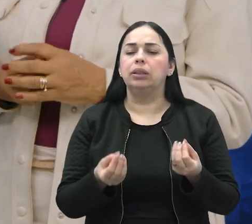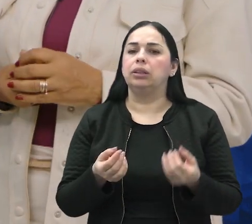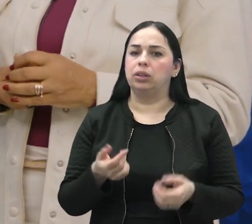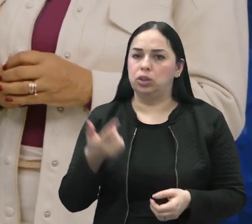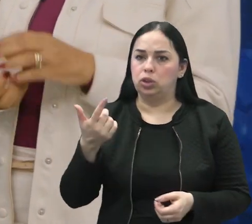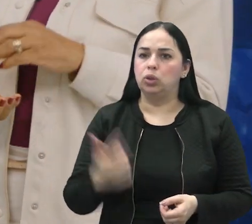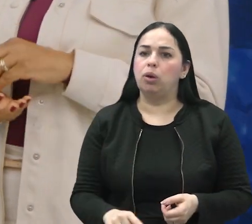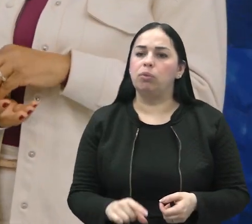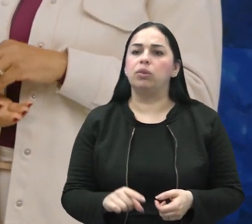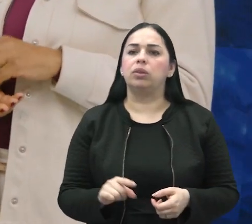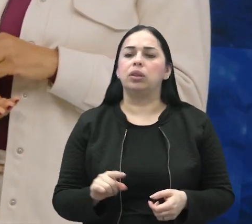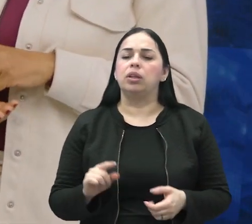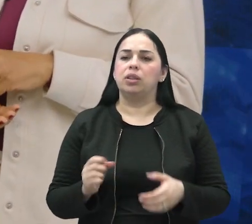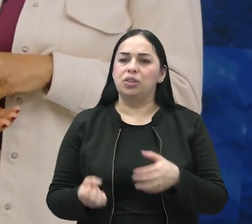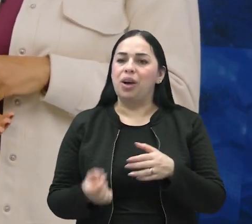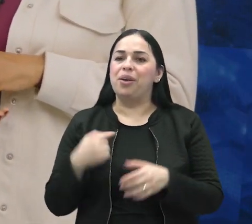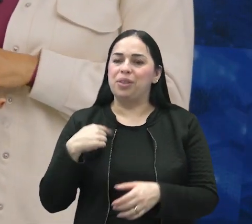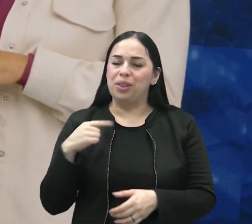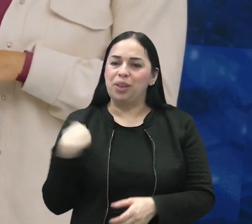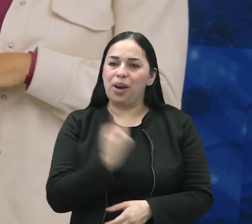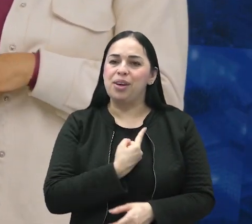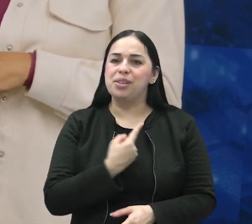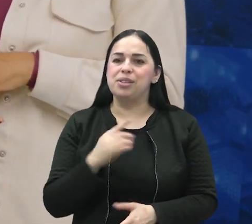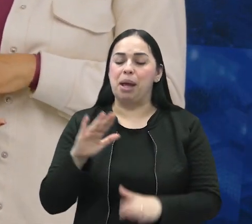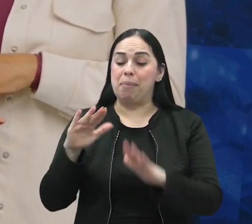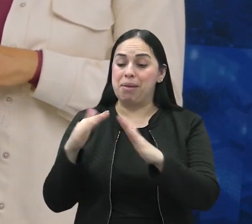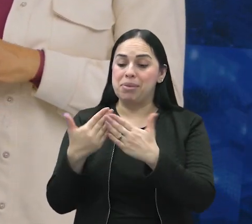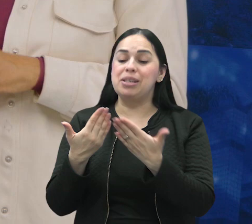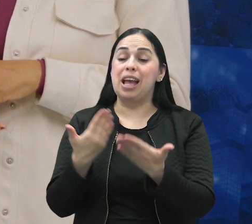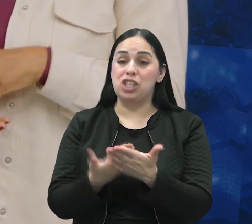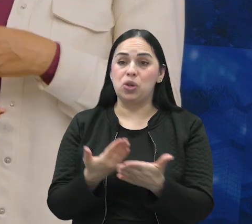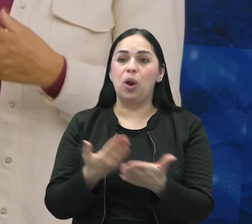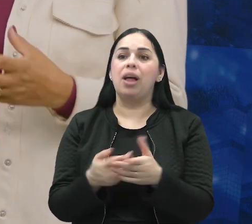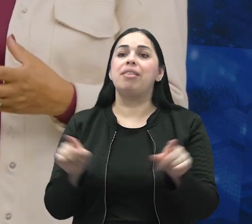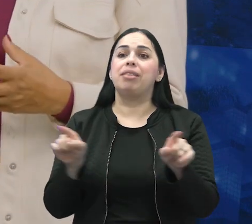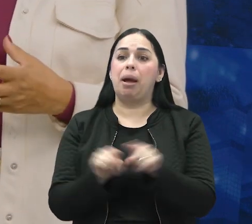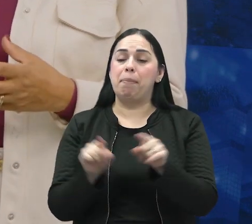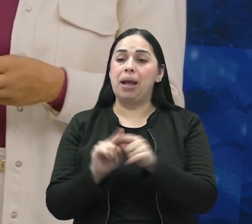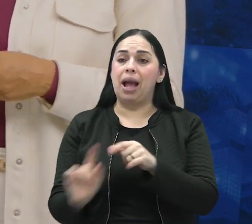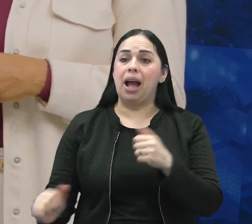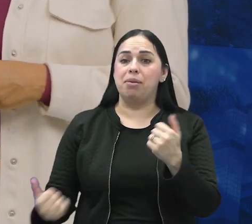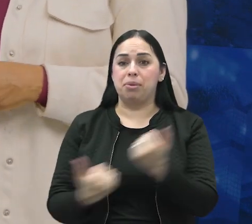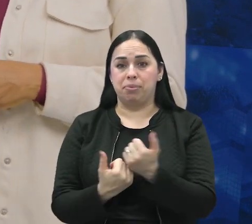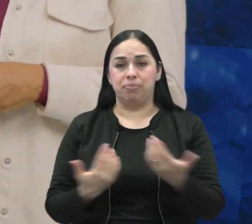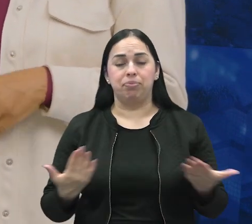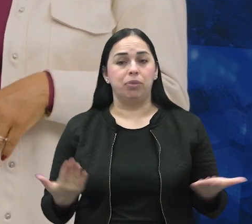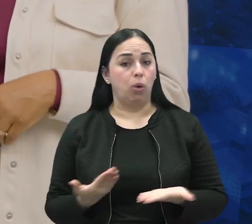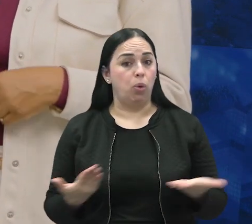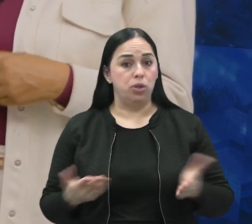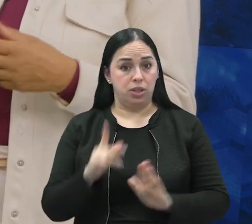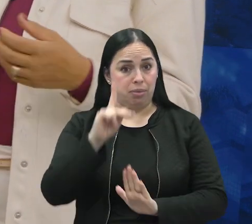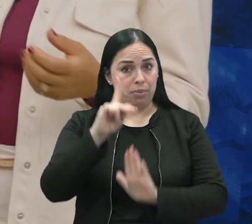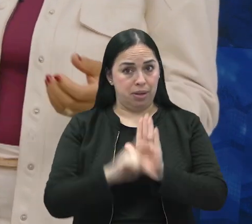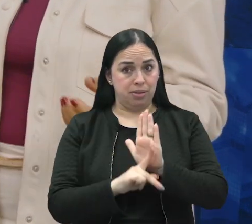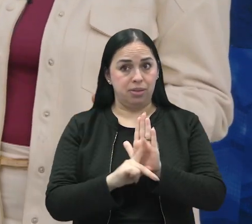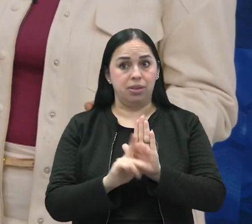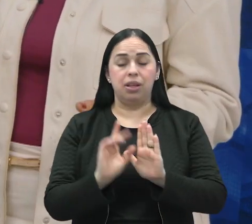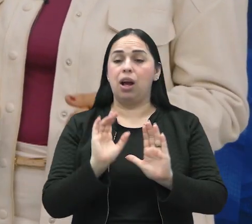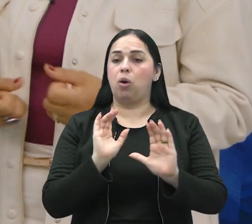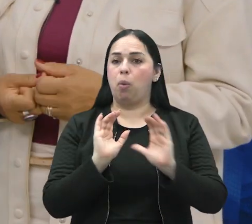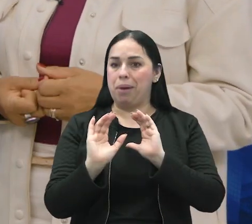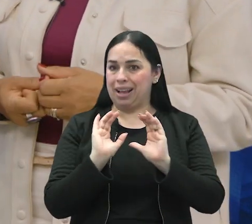Então, novamente, a gente pontua aí a função da escola, enquanto também colaborando. Hoje nós temos projetos